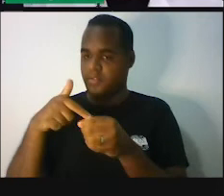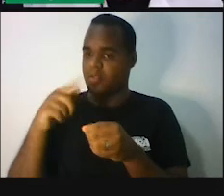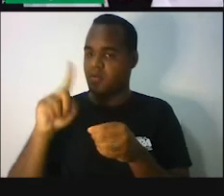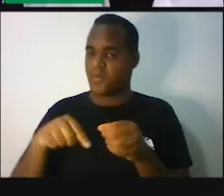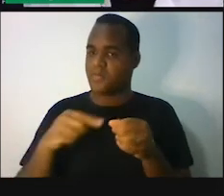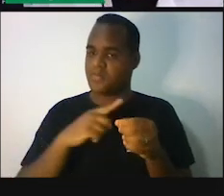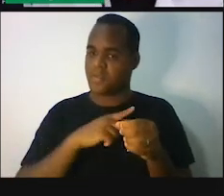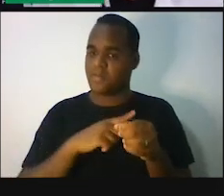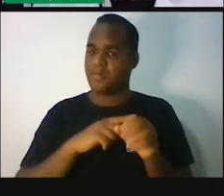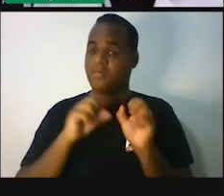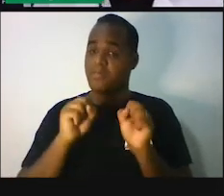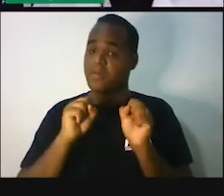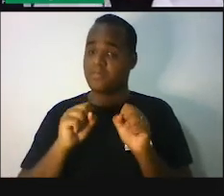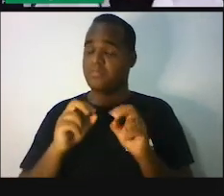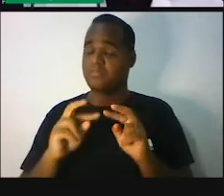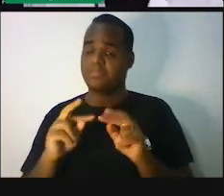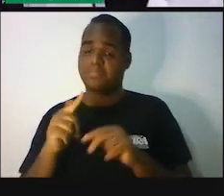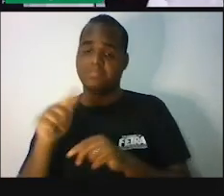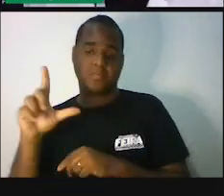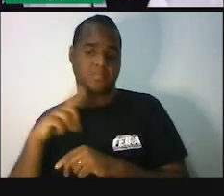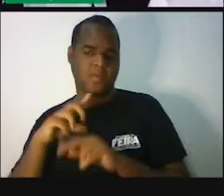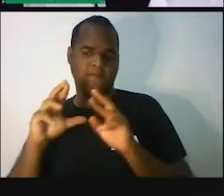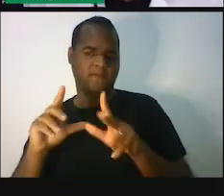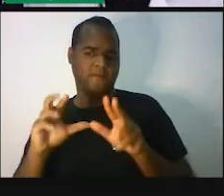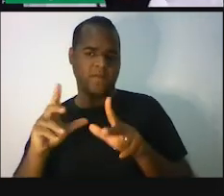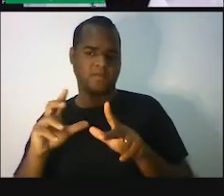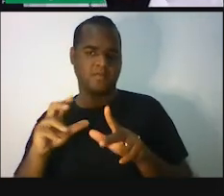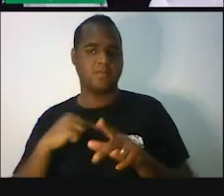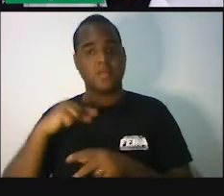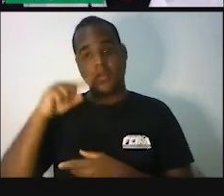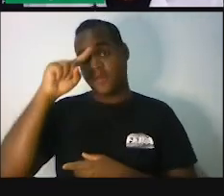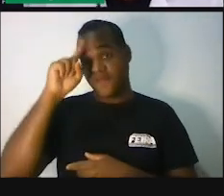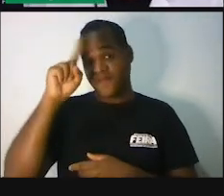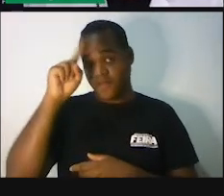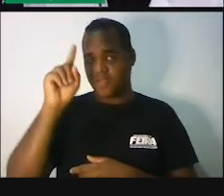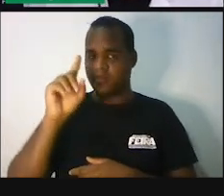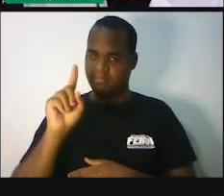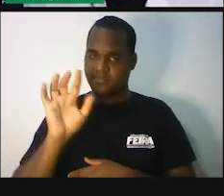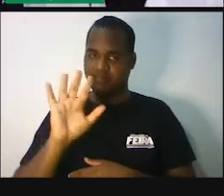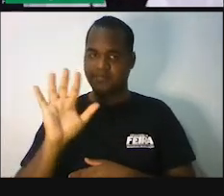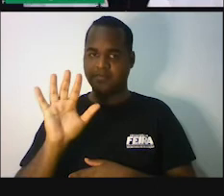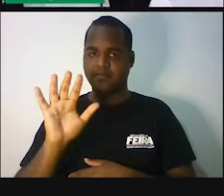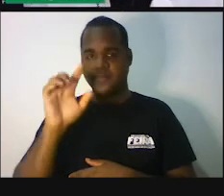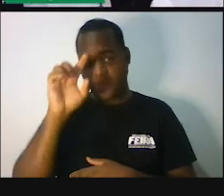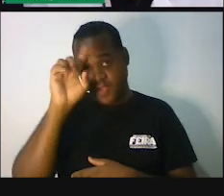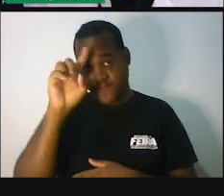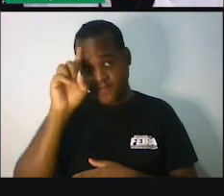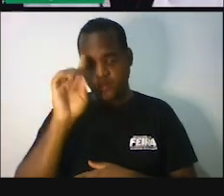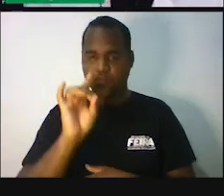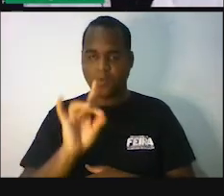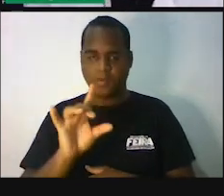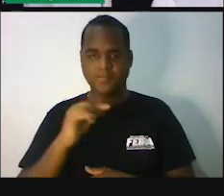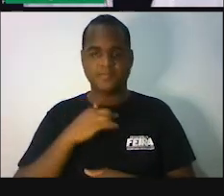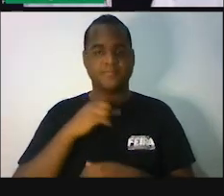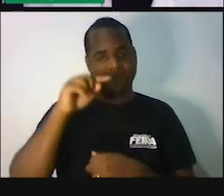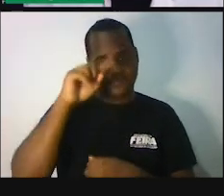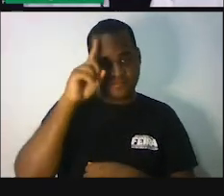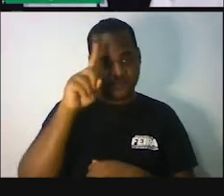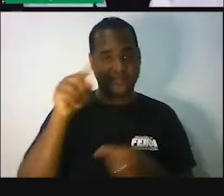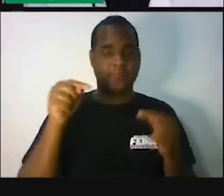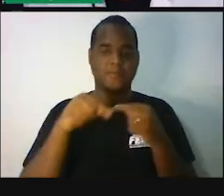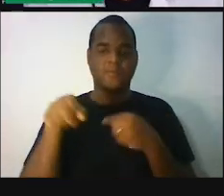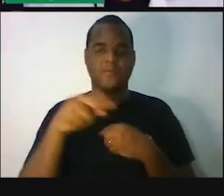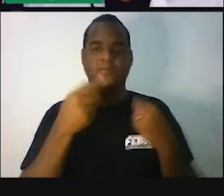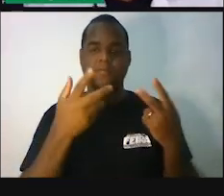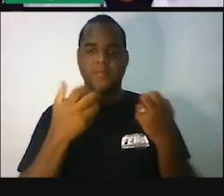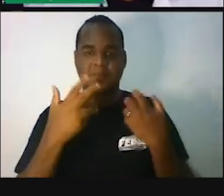momento pode não ser esse. É uma situação inventada, tá bom? Mas dessa situação inventada, a gente consegue